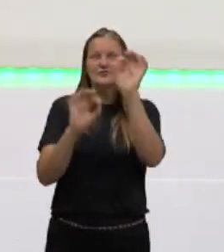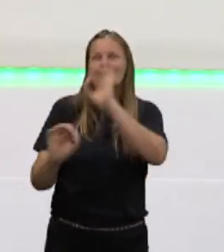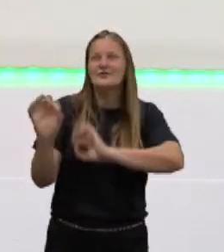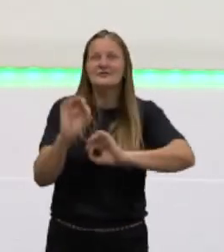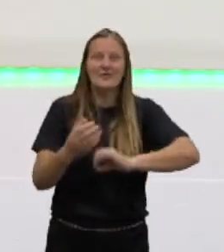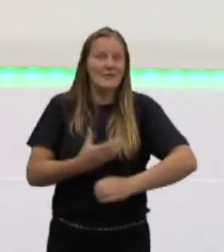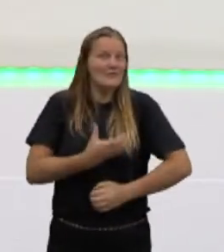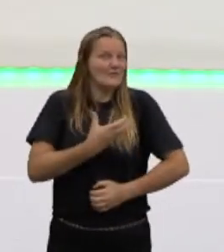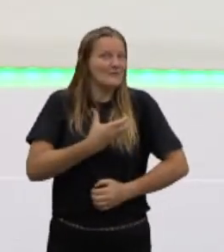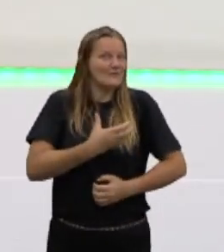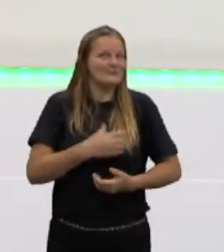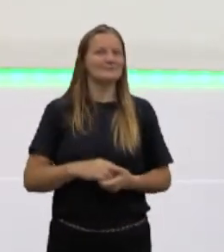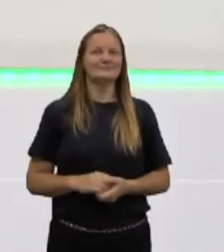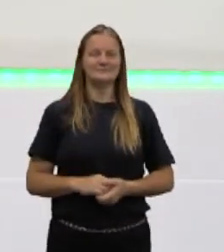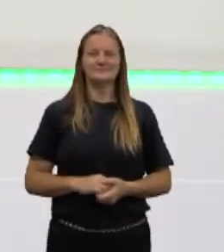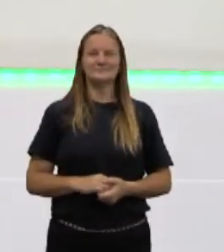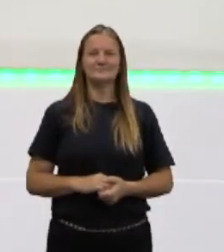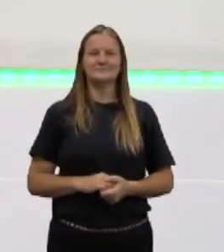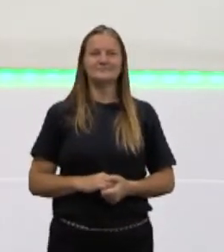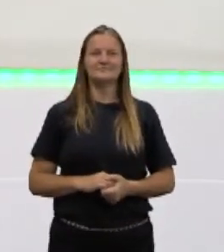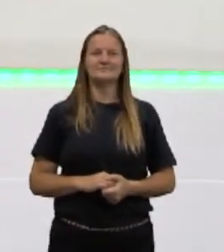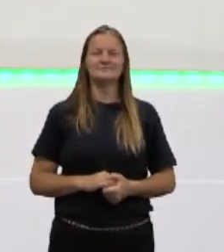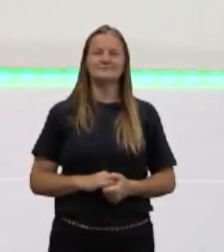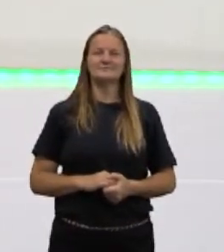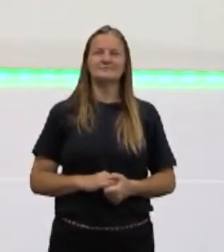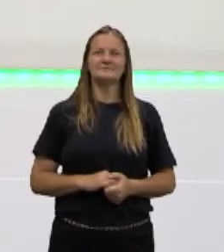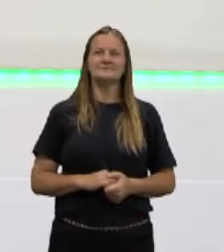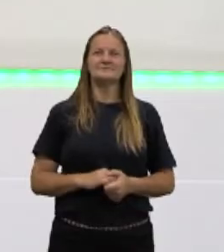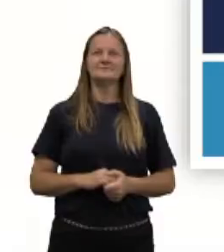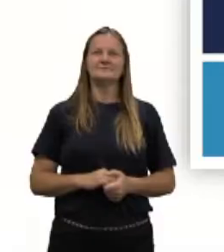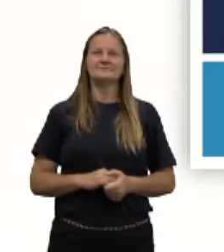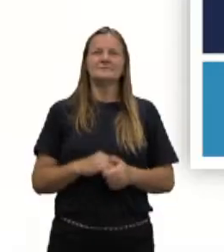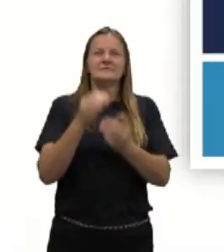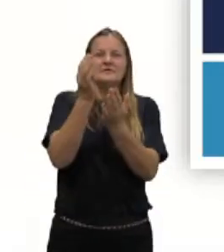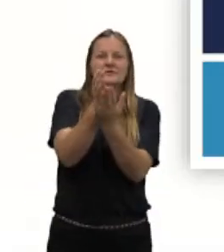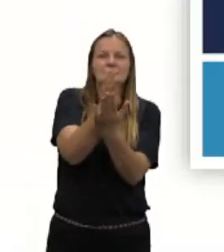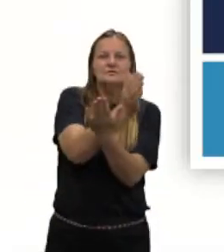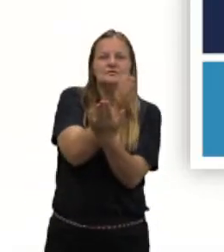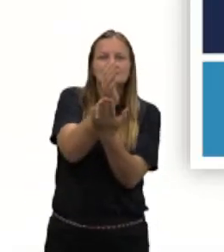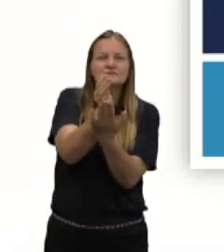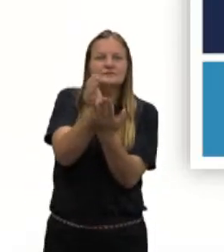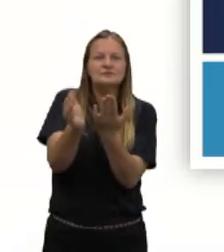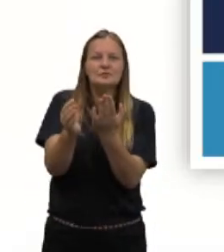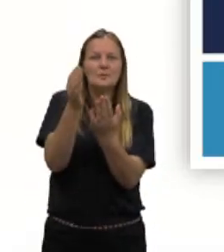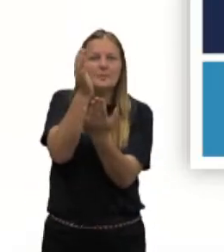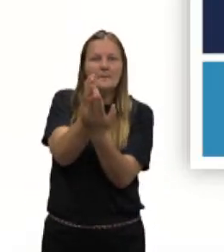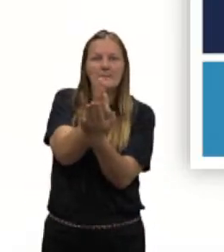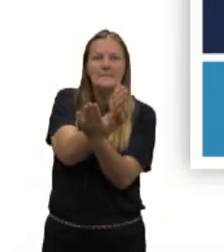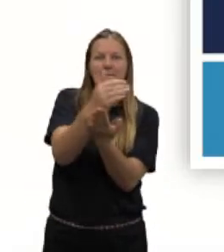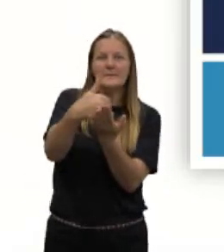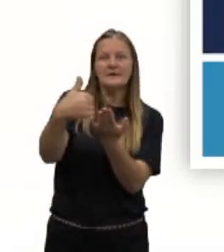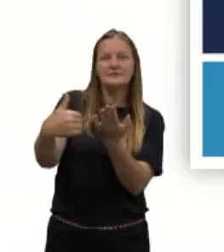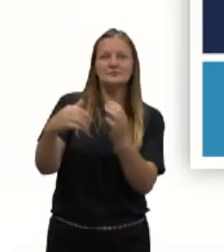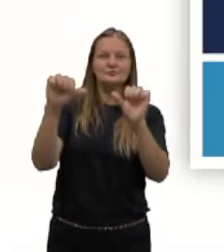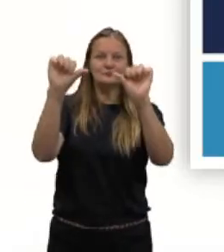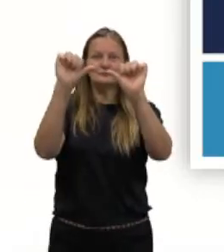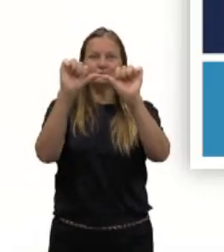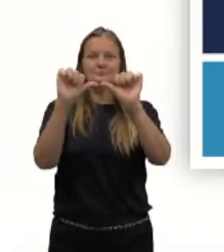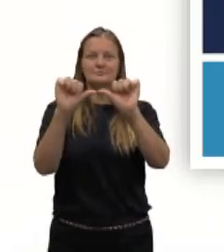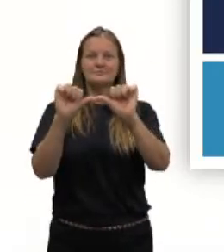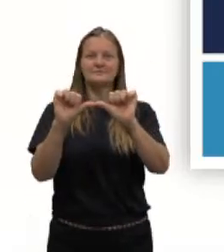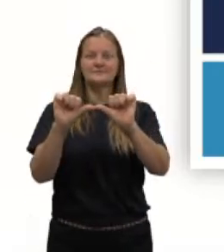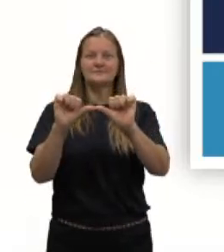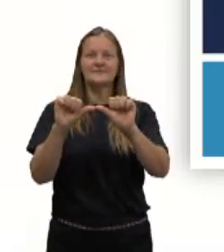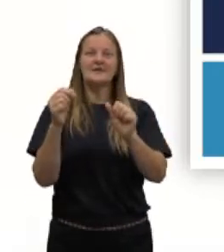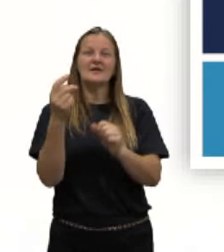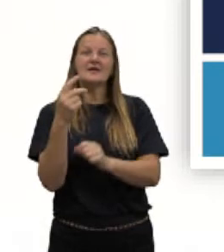do Natal. Né? Então, aqui, quando eu divido então, esse elemento ao meio, perfeito, ali tem uma árvorezinha de